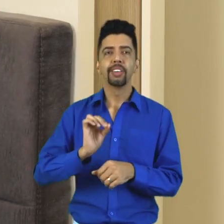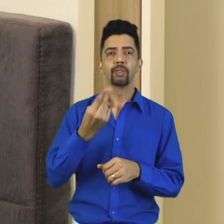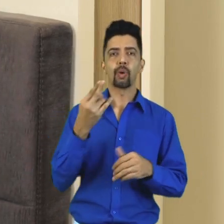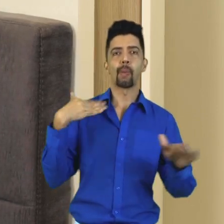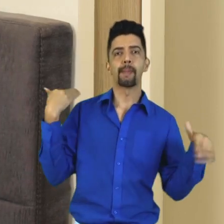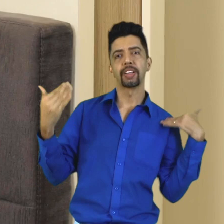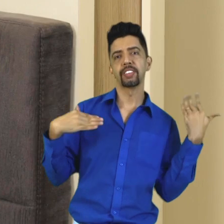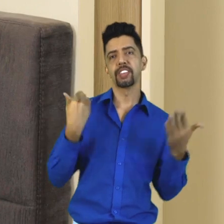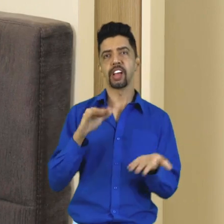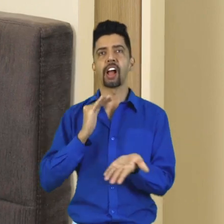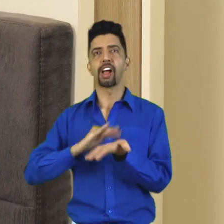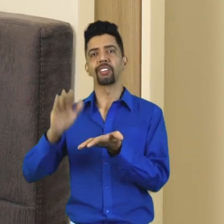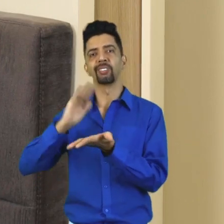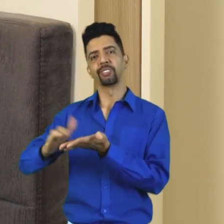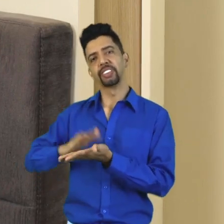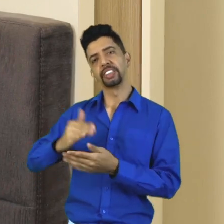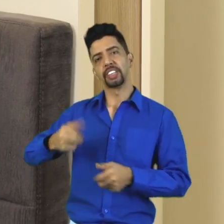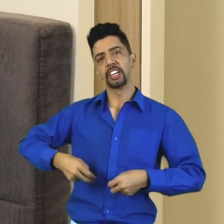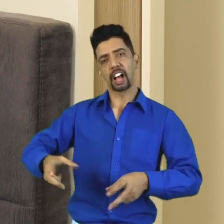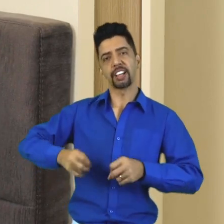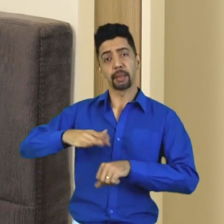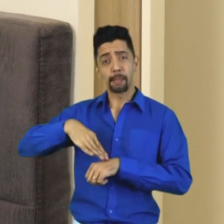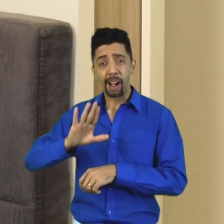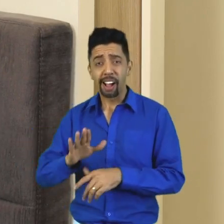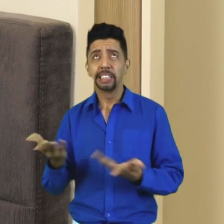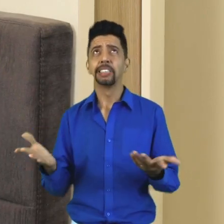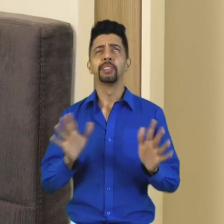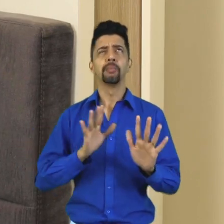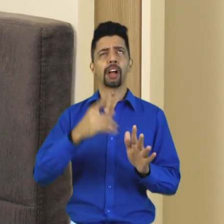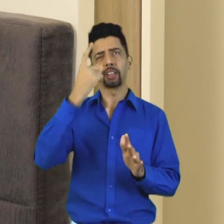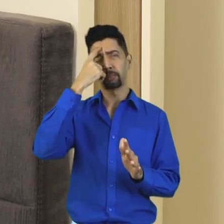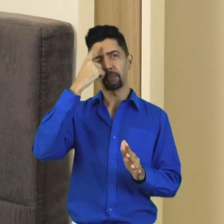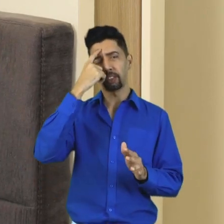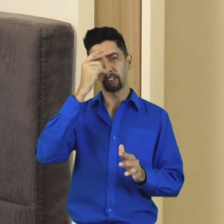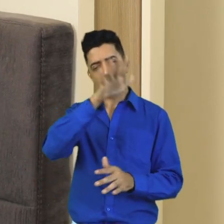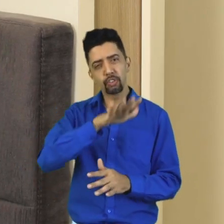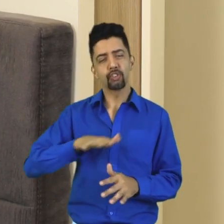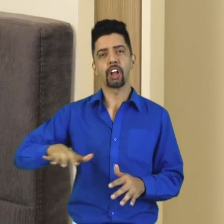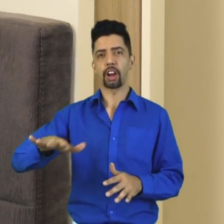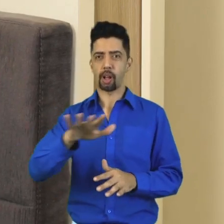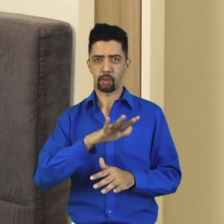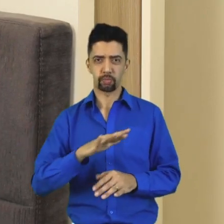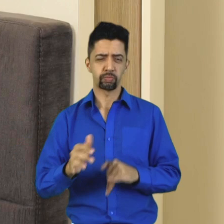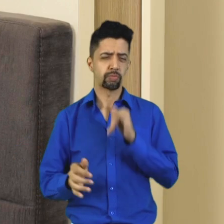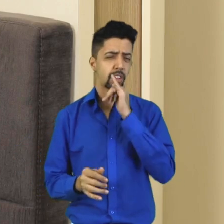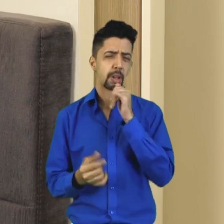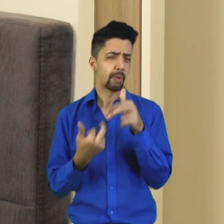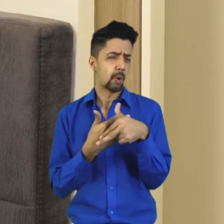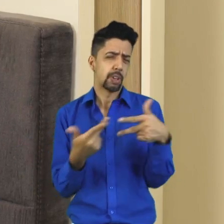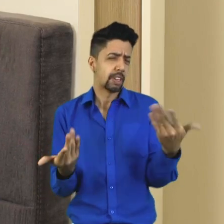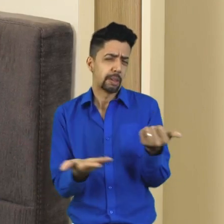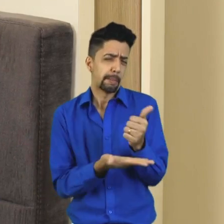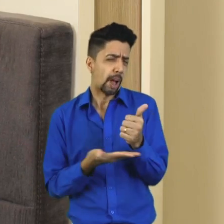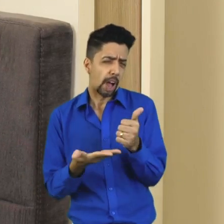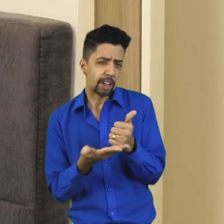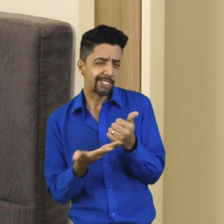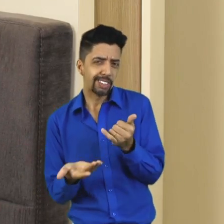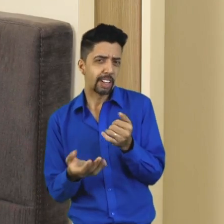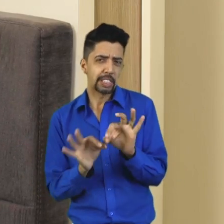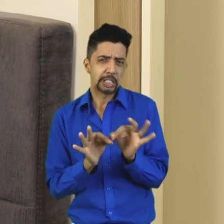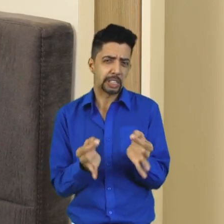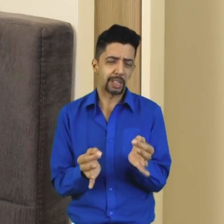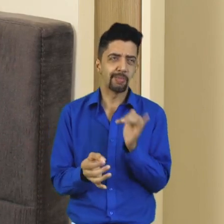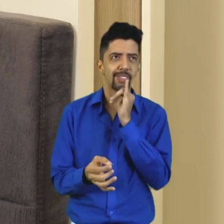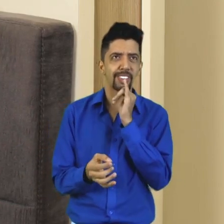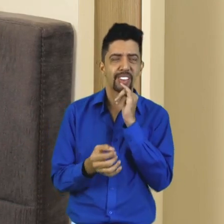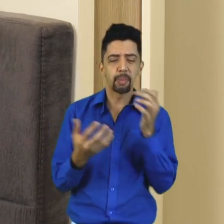com lazer. Vamos pensar de forma geral. Vamos pensar até mesmo nas compras básicas. Vamos pensar